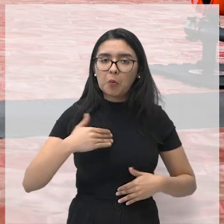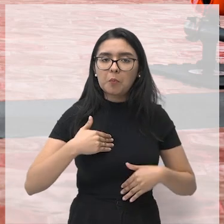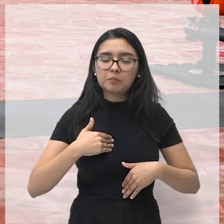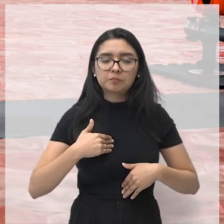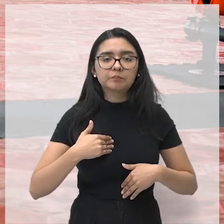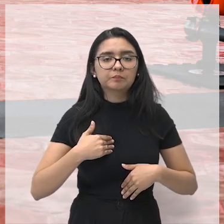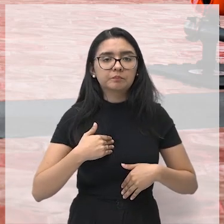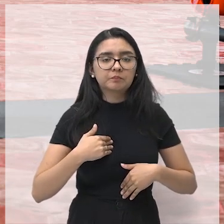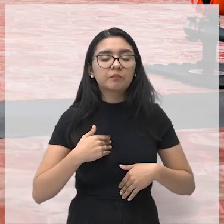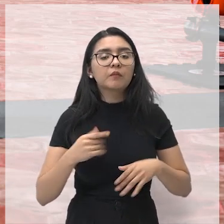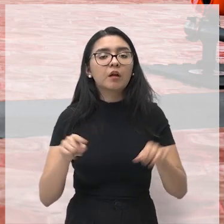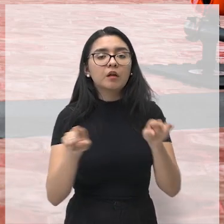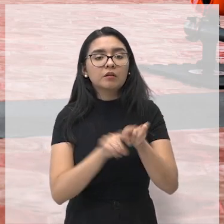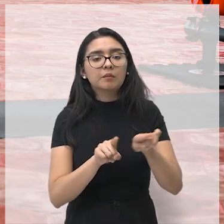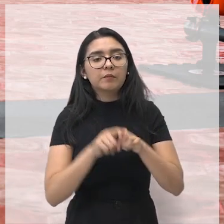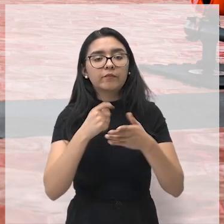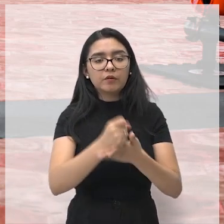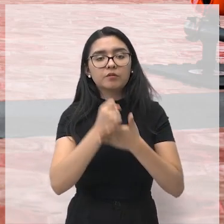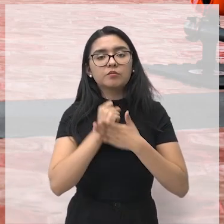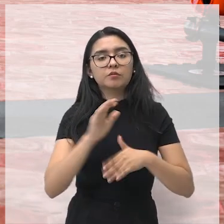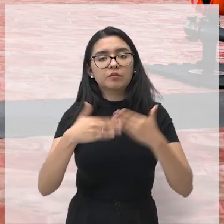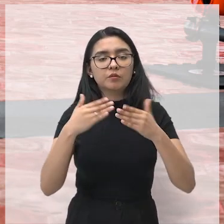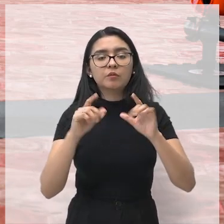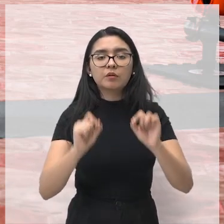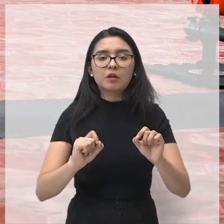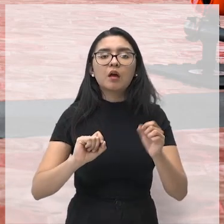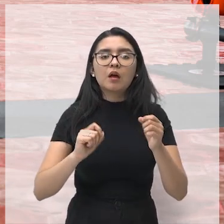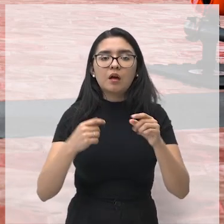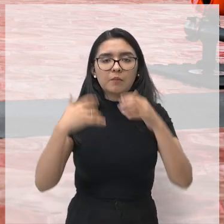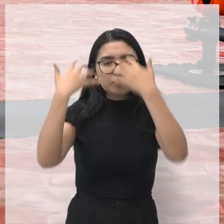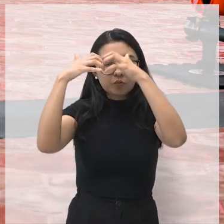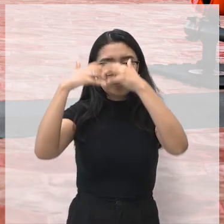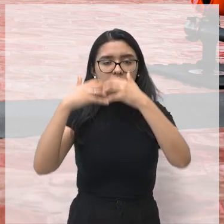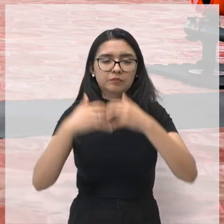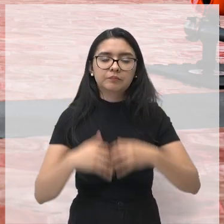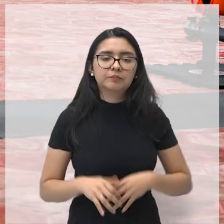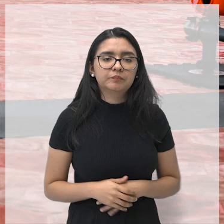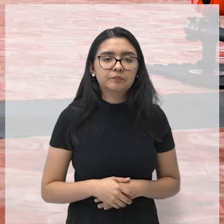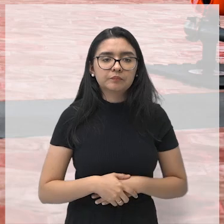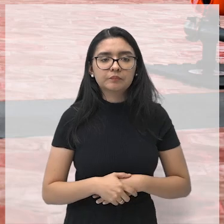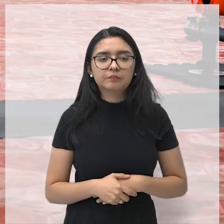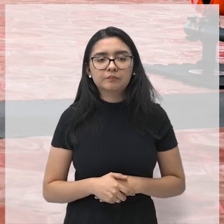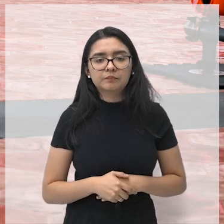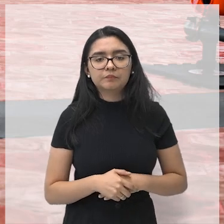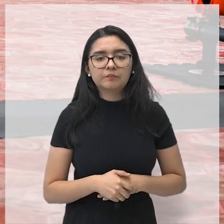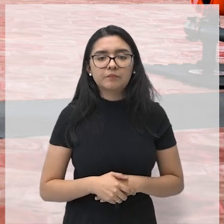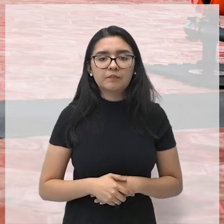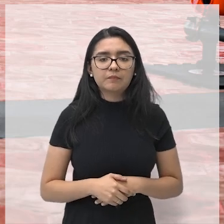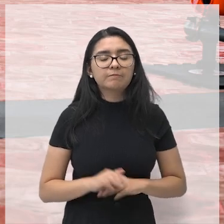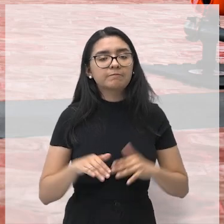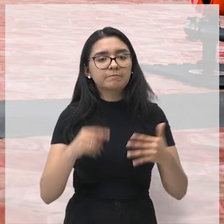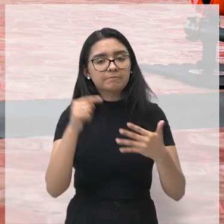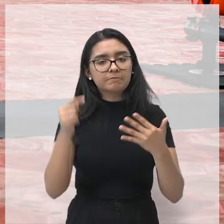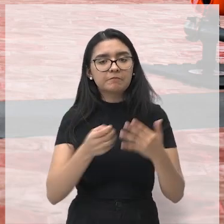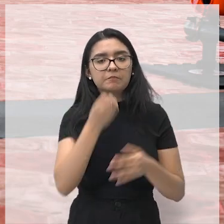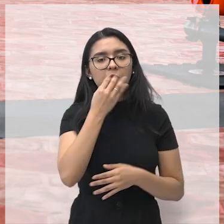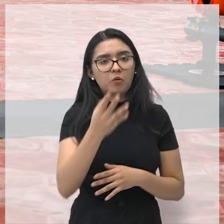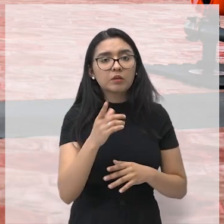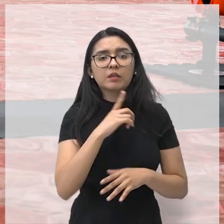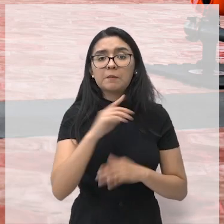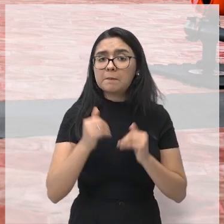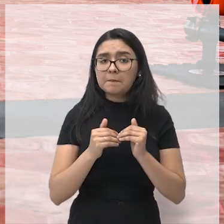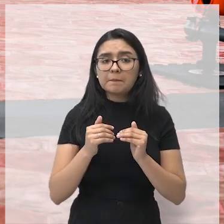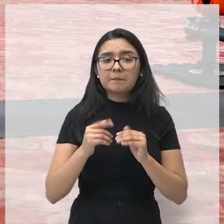e também vai ajudar a desenvolver a coordenação motora. Olha só, é tão bom que eu tenho